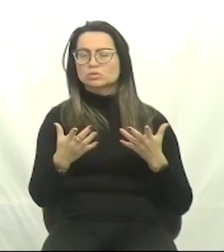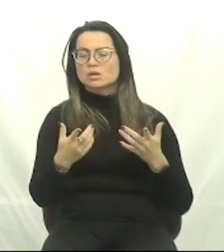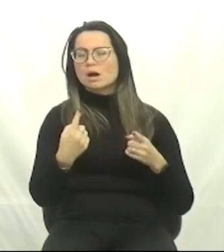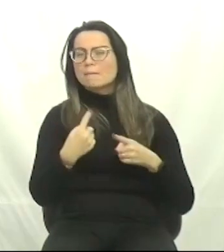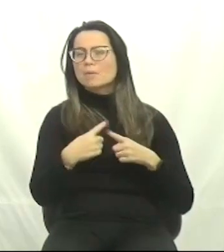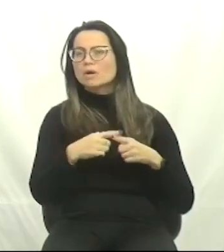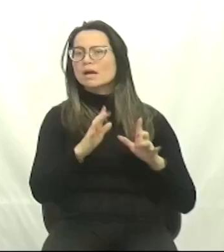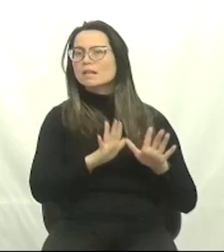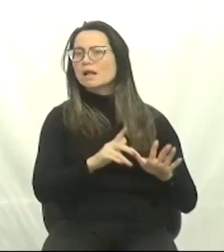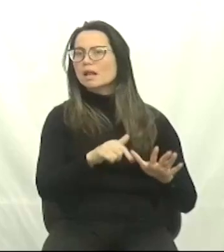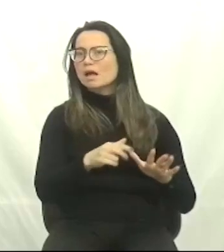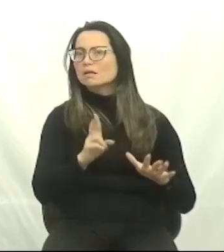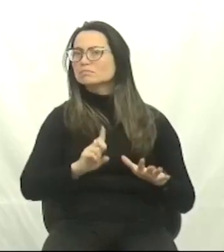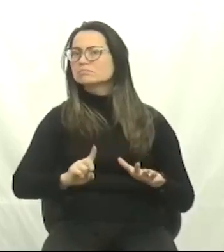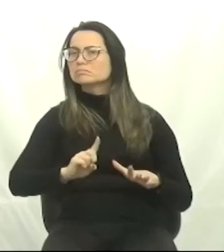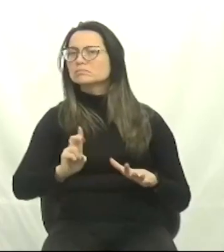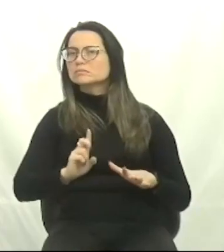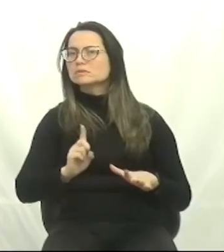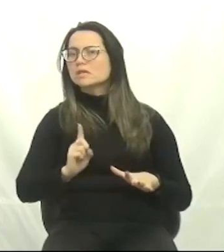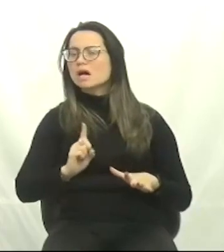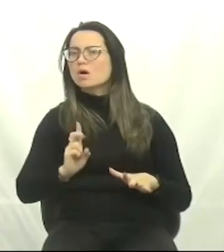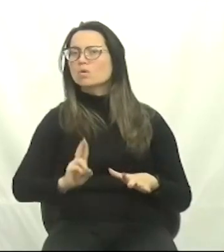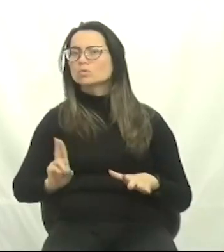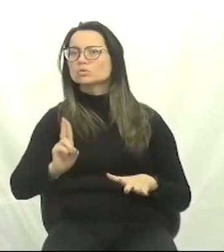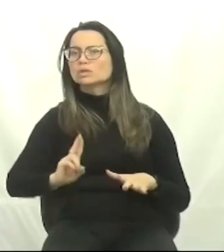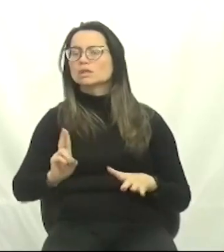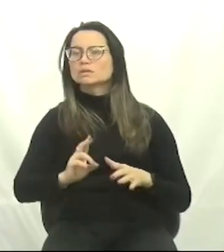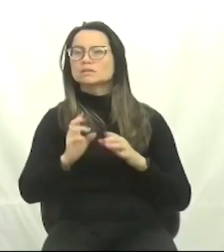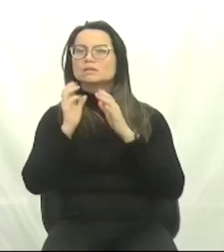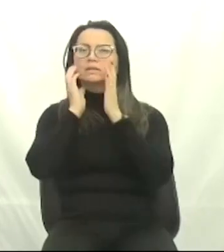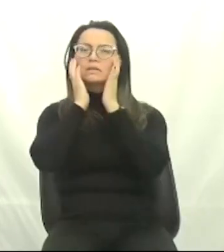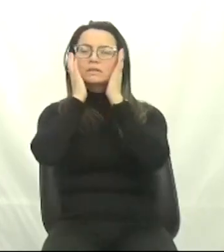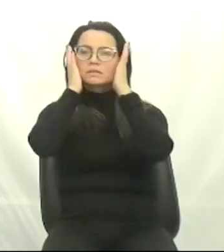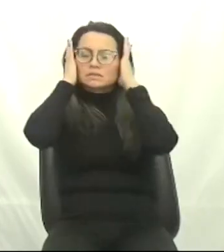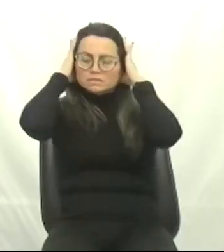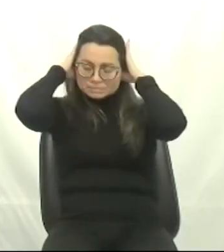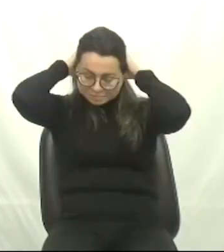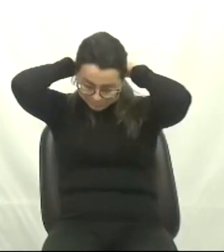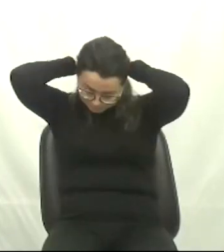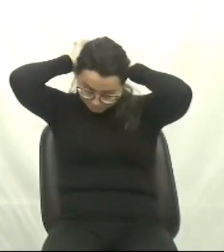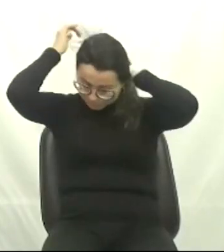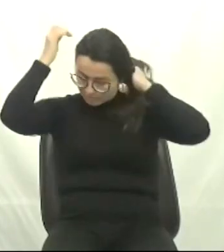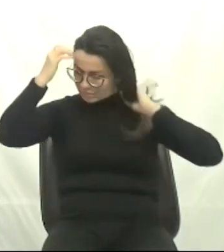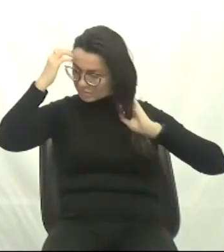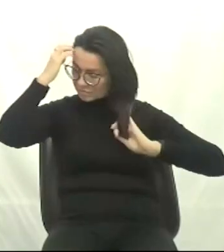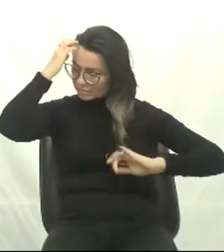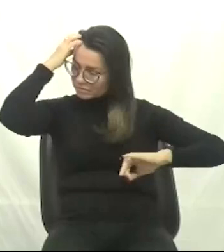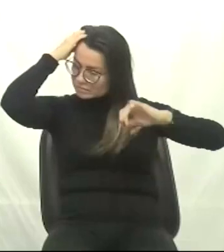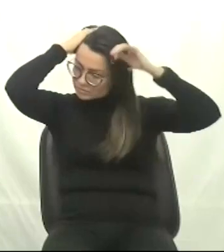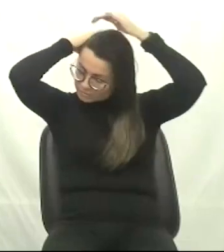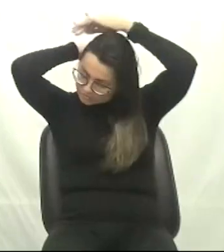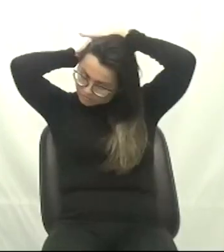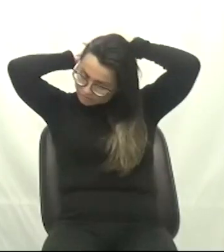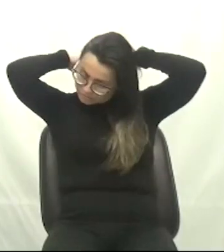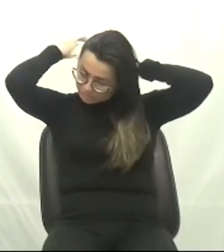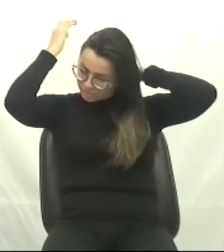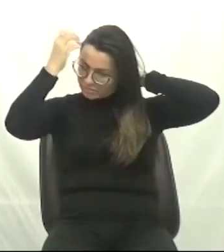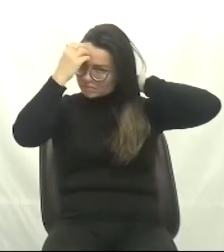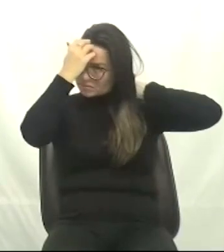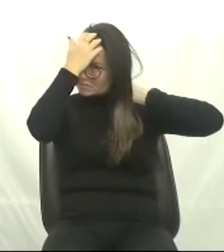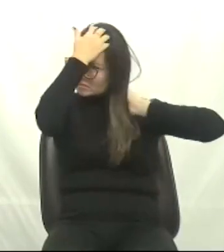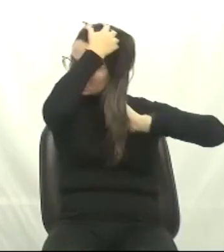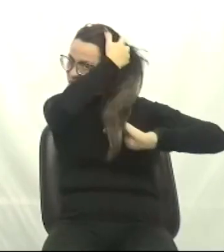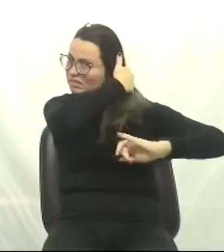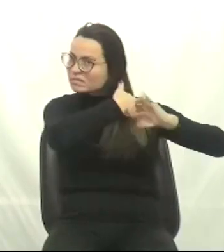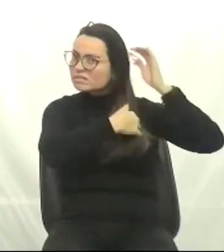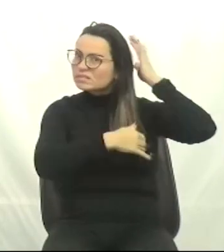sendo utilizado? Requerimento está em discussão. Com a palavra, a autora do requerimento, vereadora Giovana Vitor Mandardo.